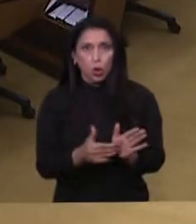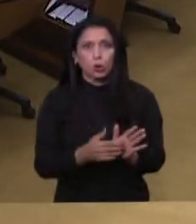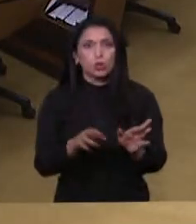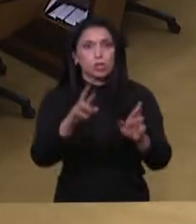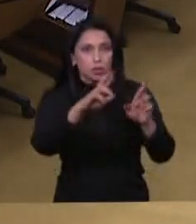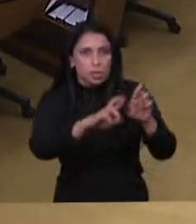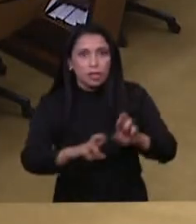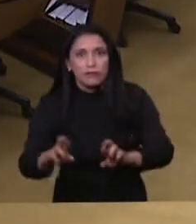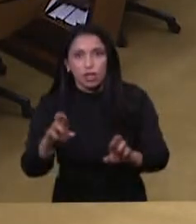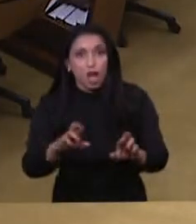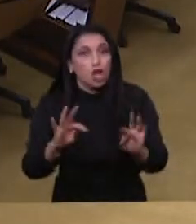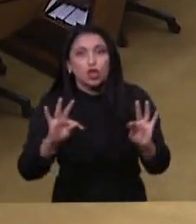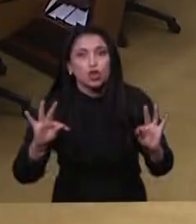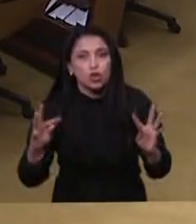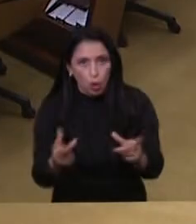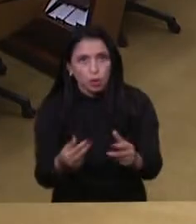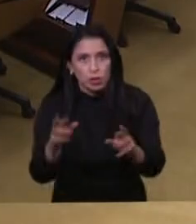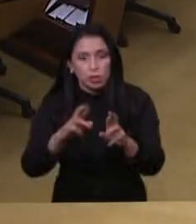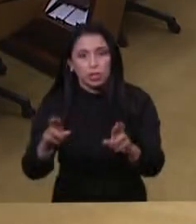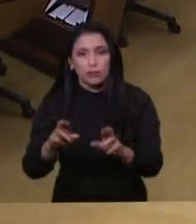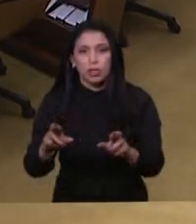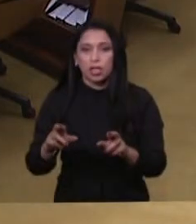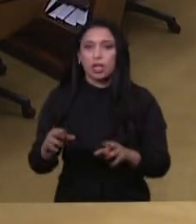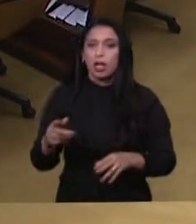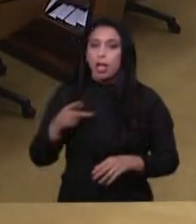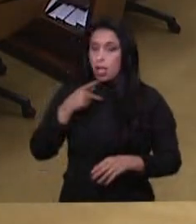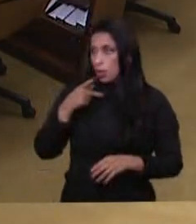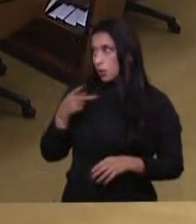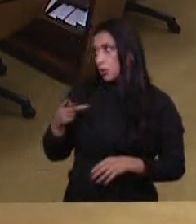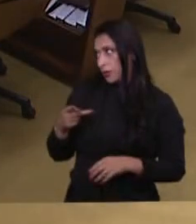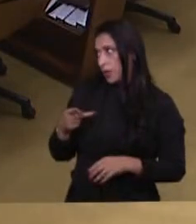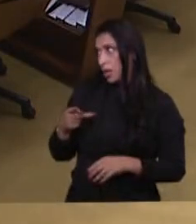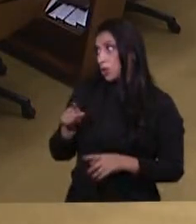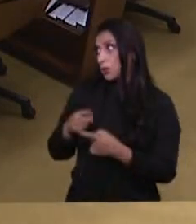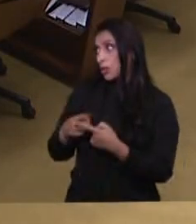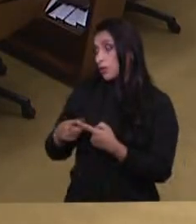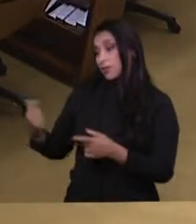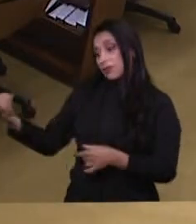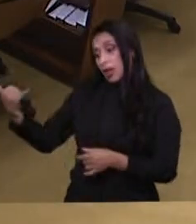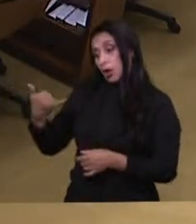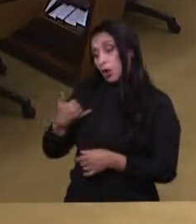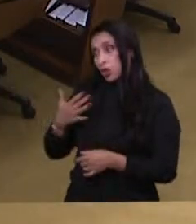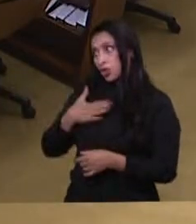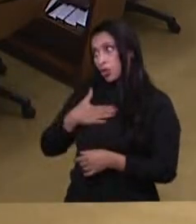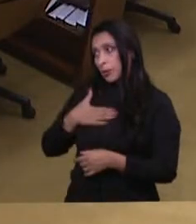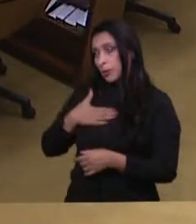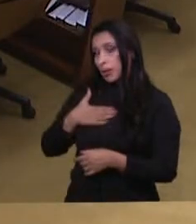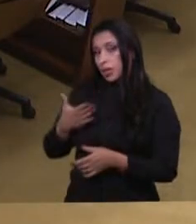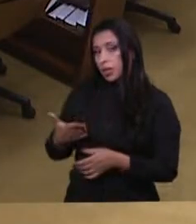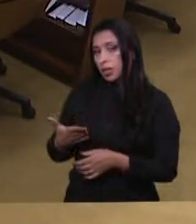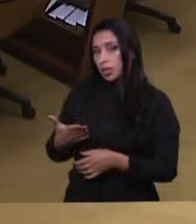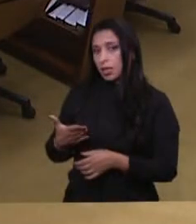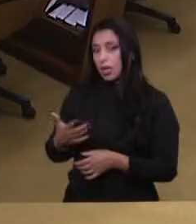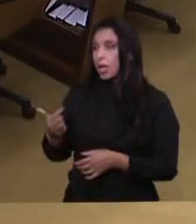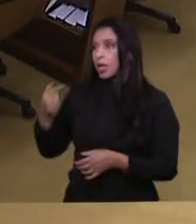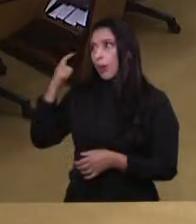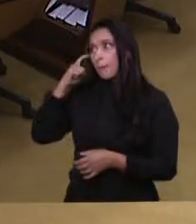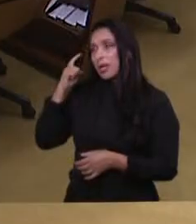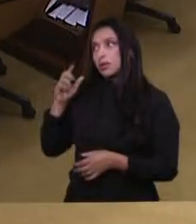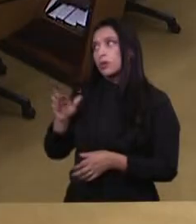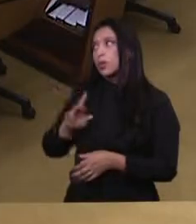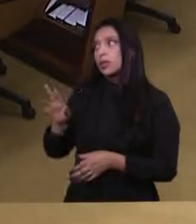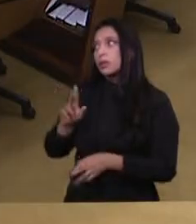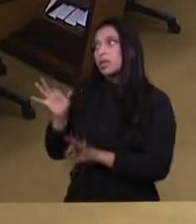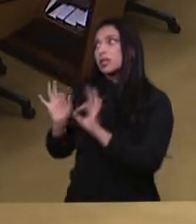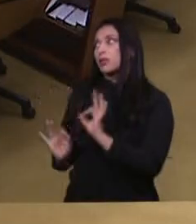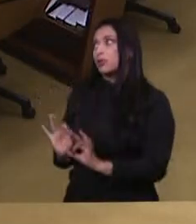investigados. Absolutamente todos estão sendo investigados. Eu digo isso porque Vossa Excelência fez uma referência a mim, reputo extremamente injusto. Então, se